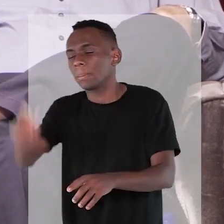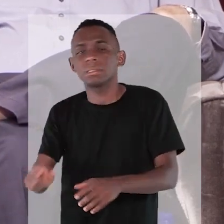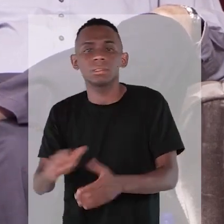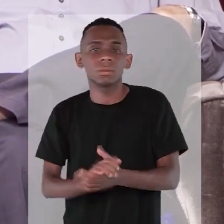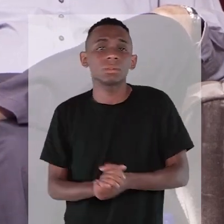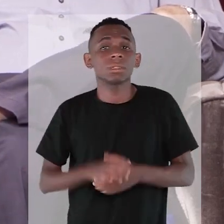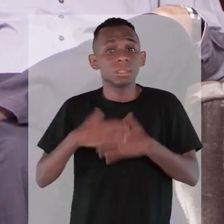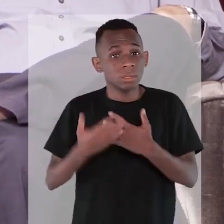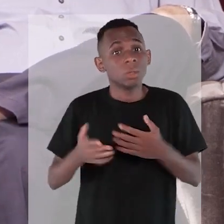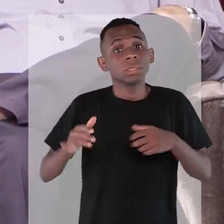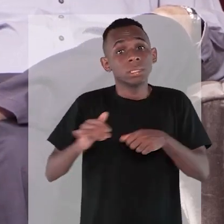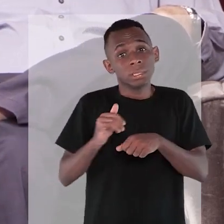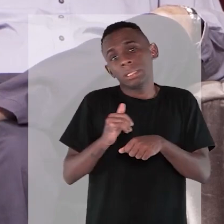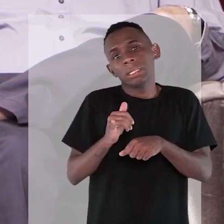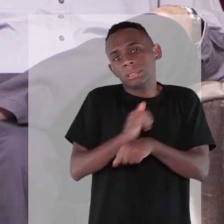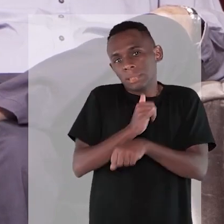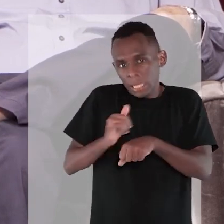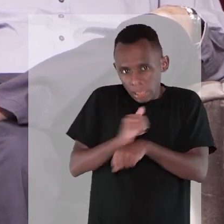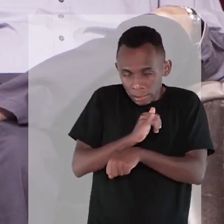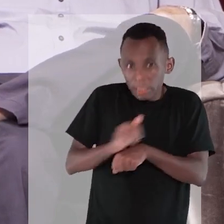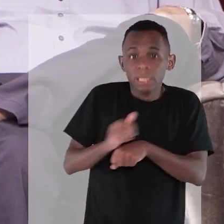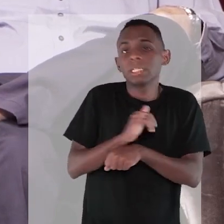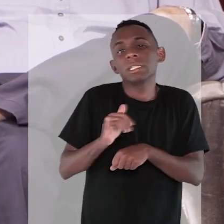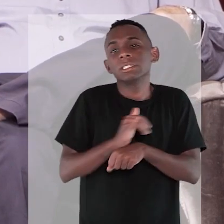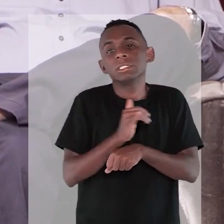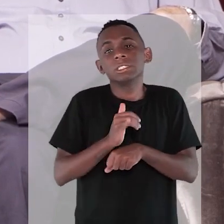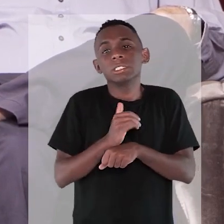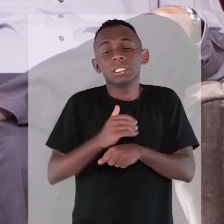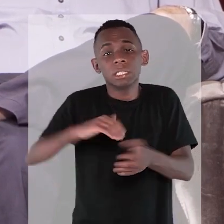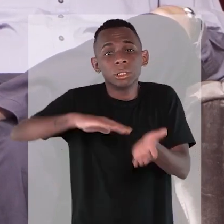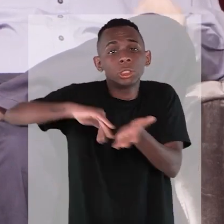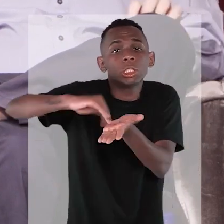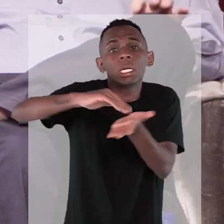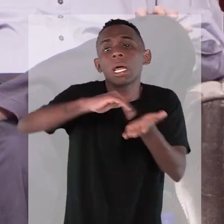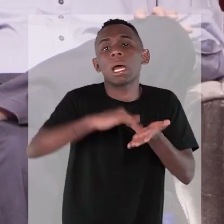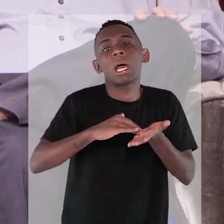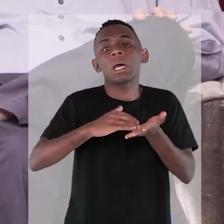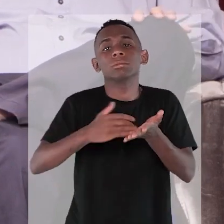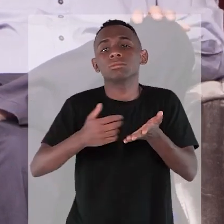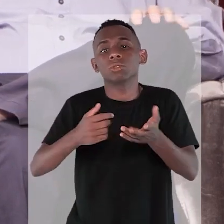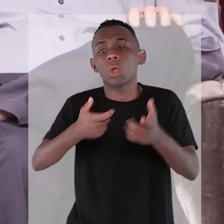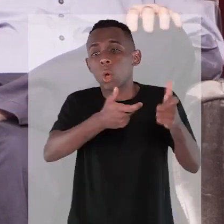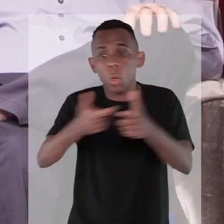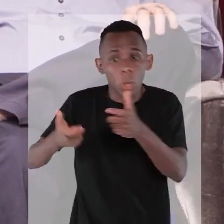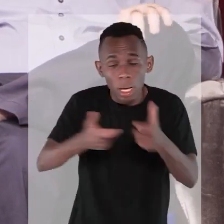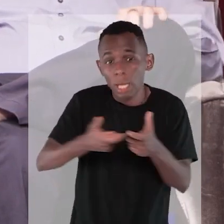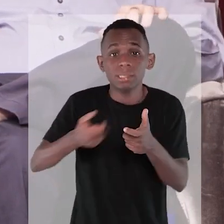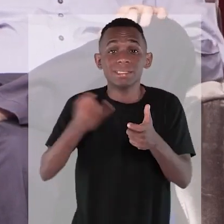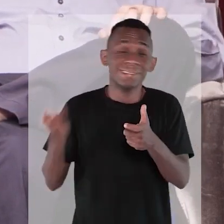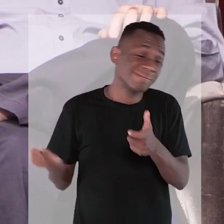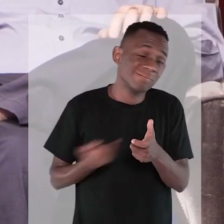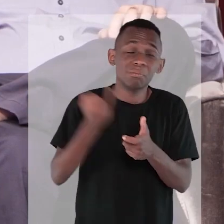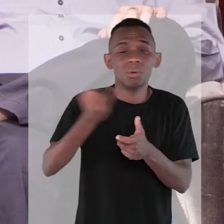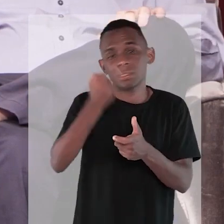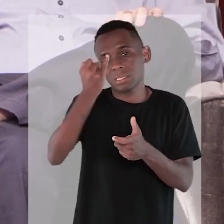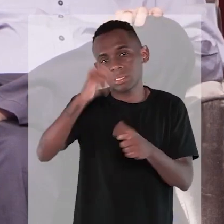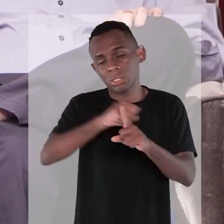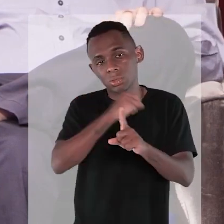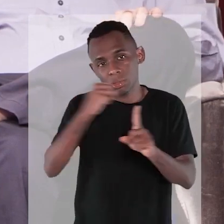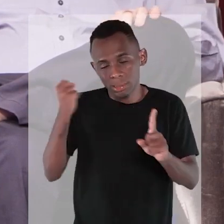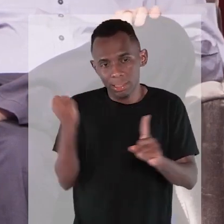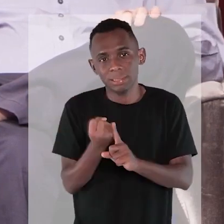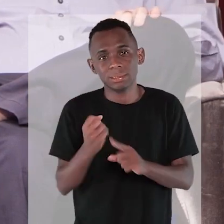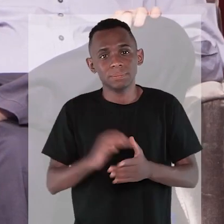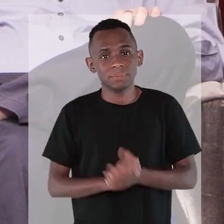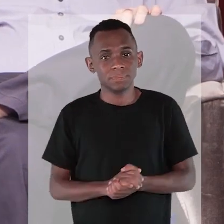impedem de fazer isso, inclusive desconstruindo a linguagem que te impede ou te inibe em algum lugar de fazer